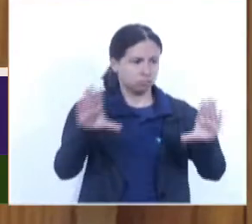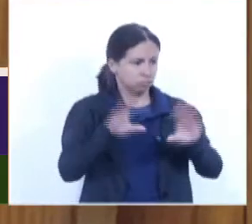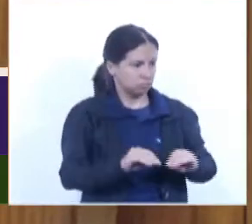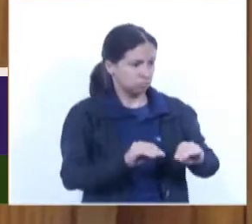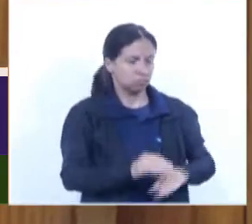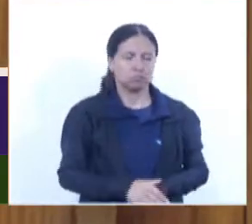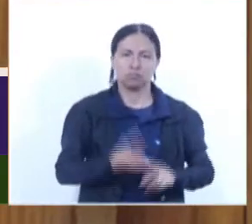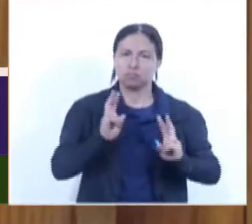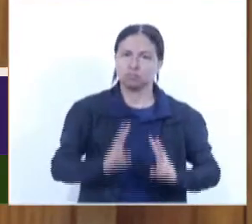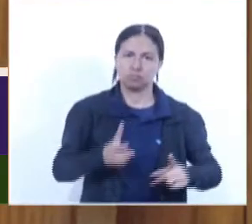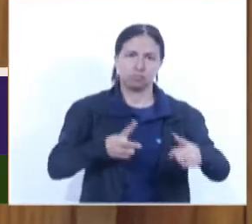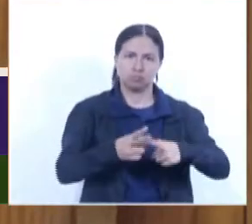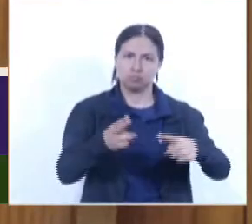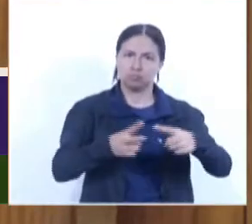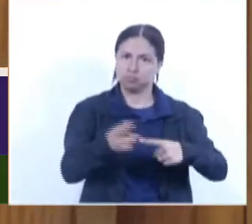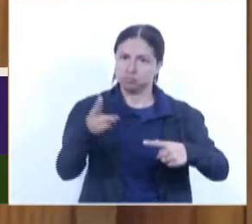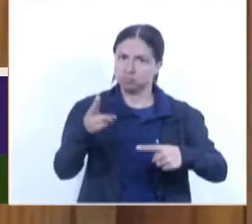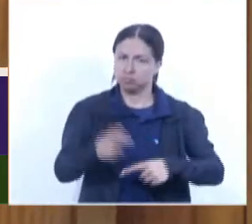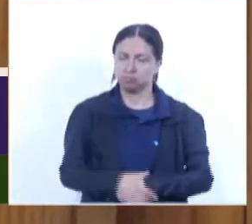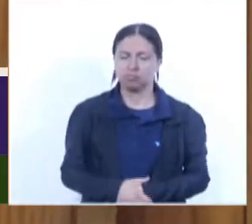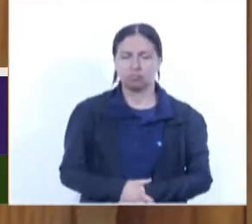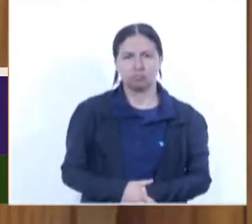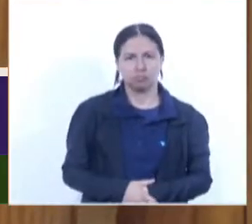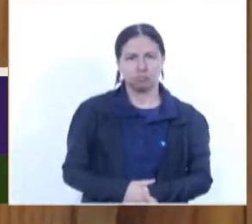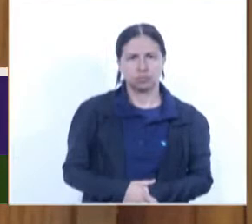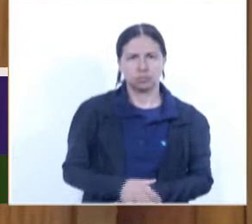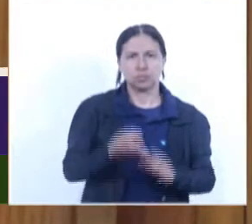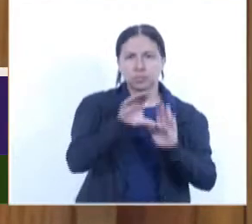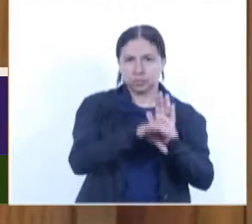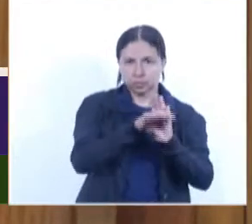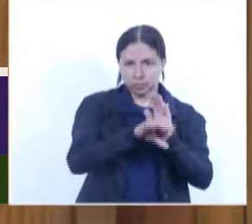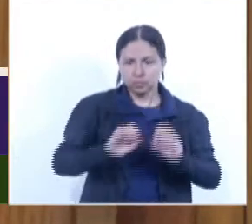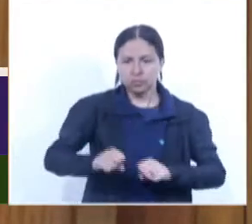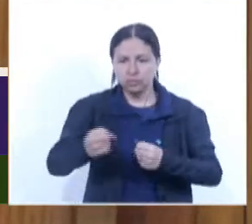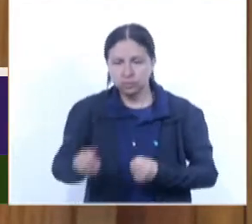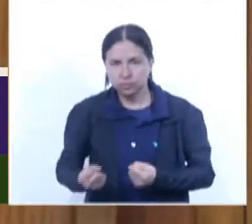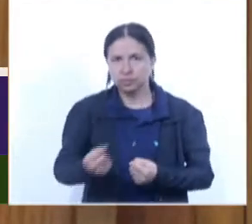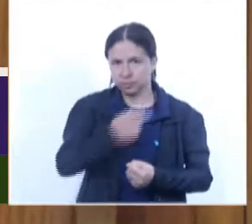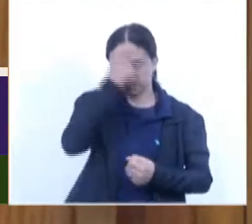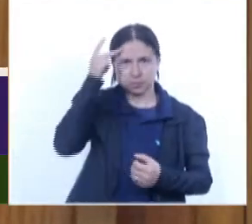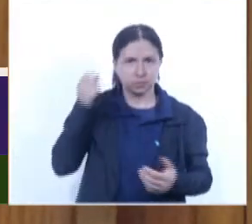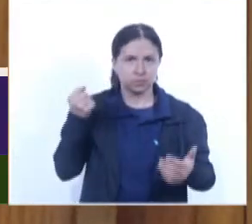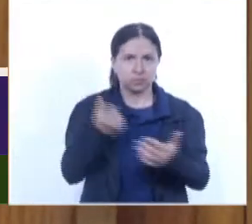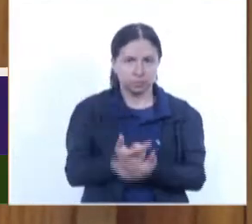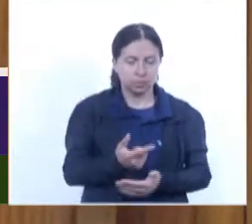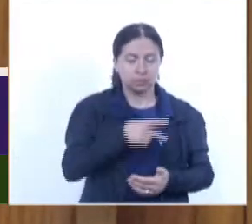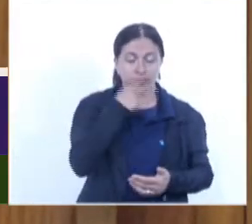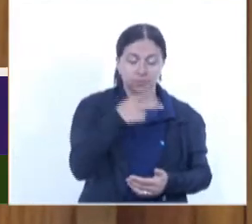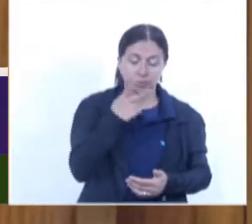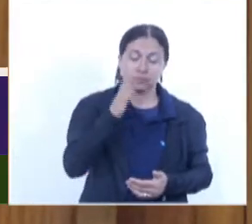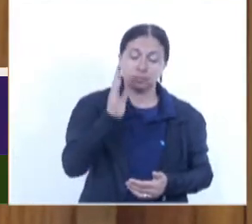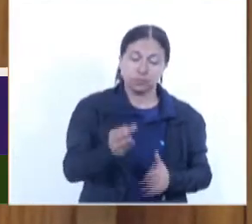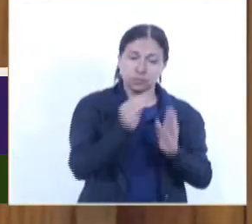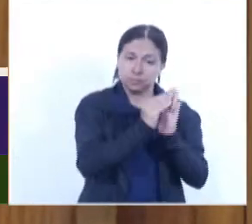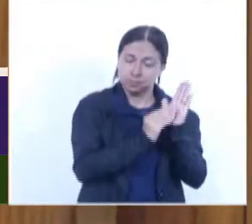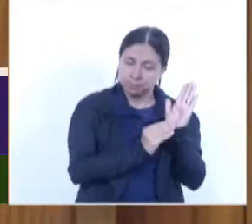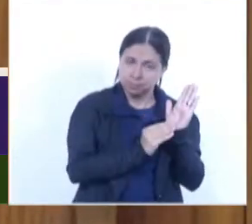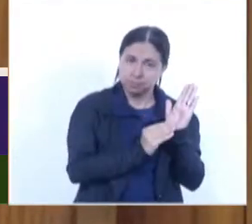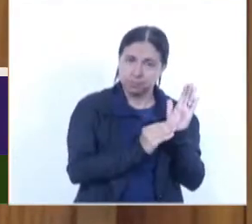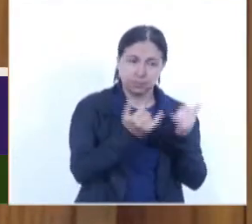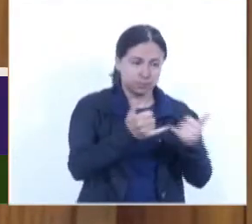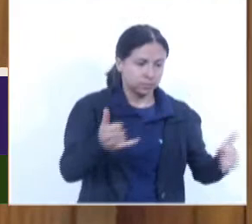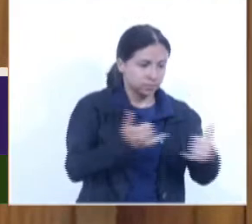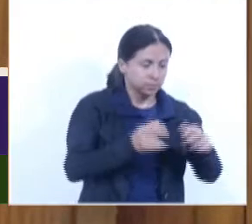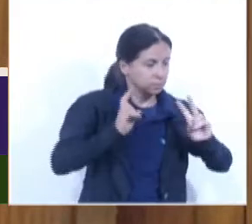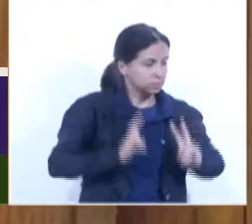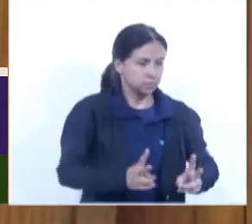com o Código de Defesa do Consumidor a energia é um serviço essencial ele não pode ser interrompido ele tem que ser constante